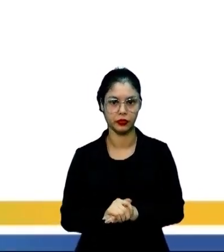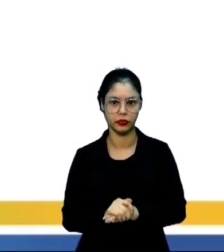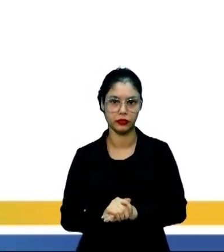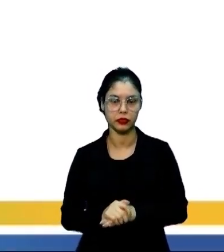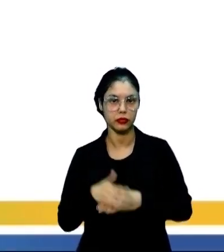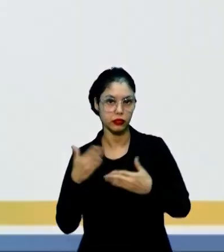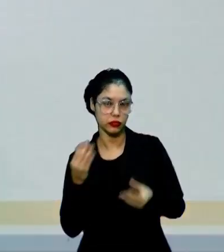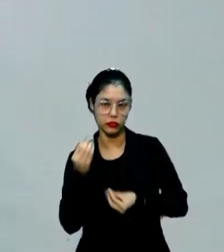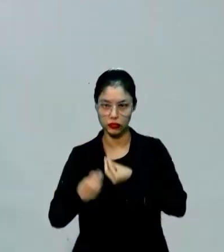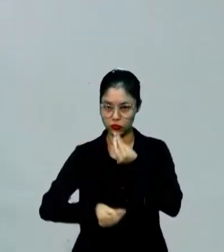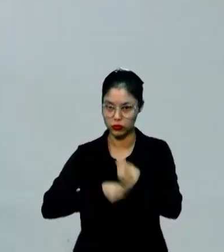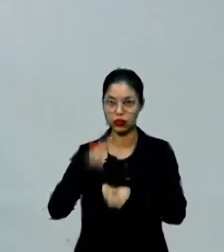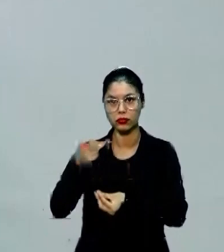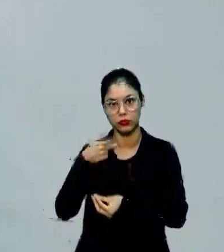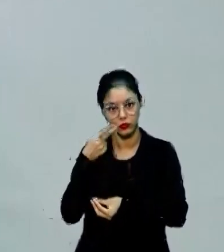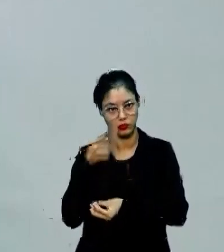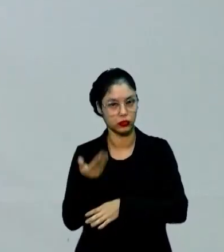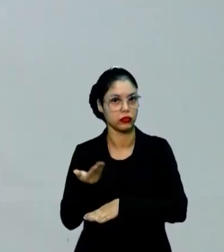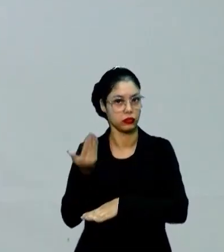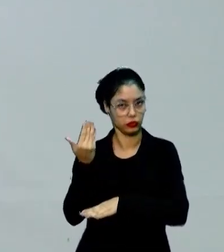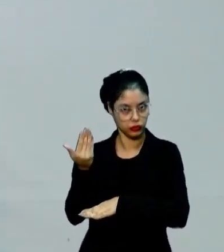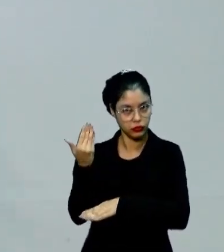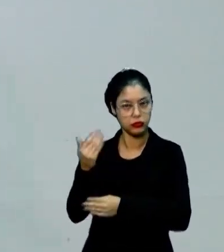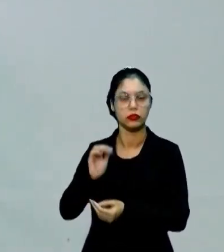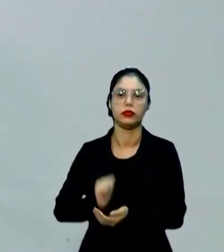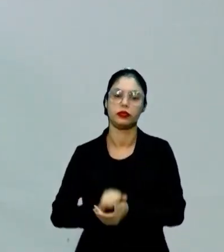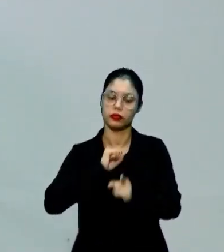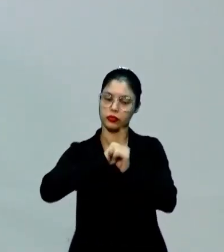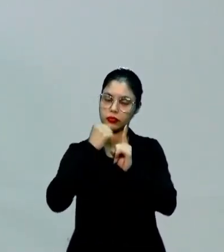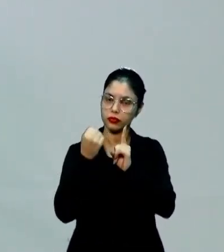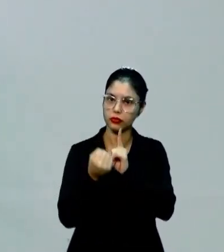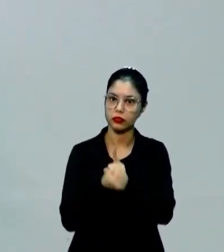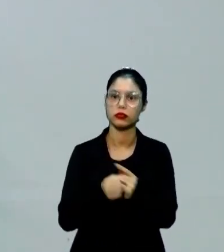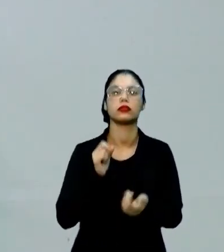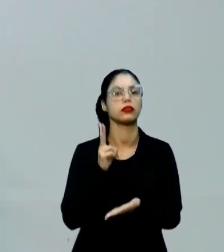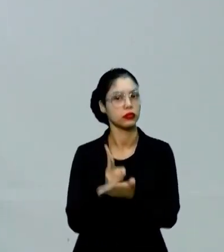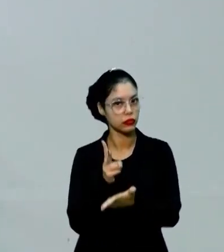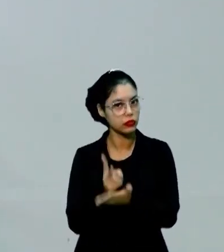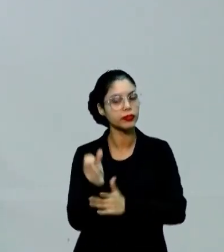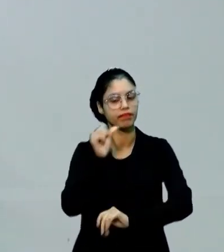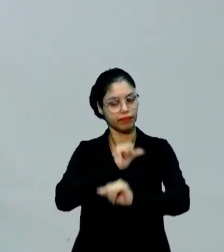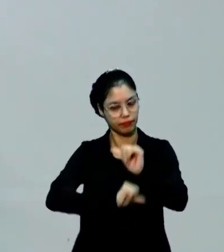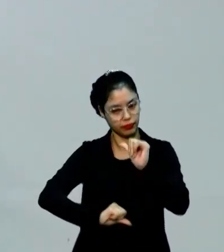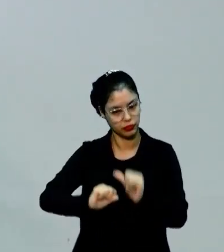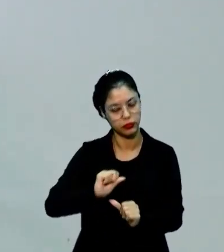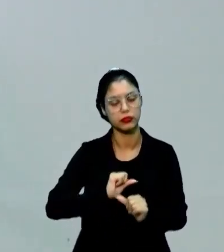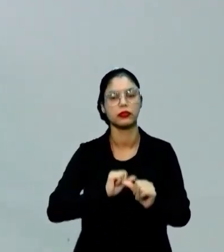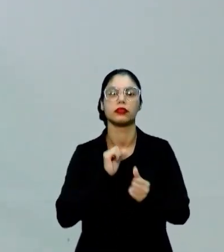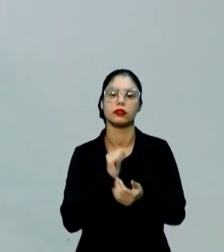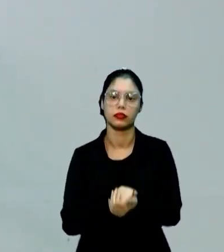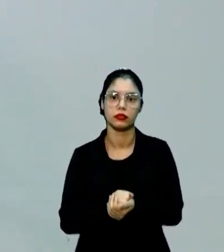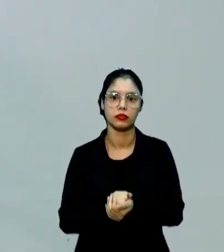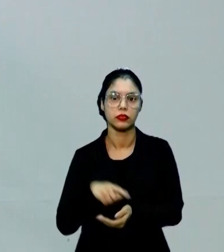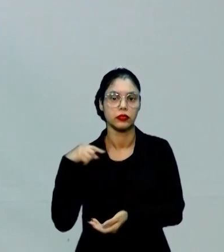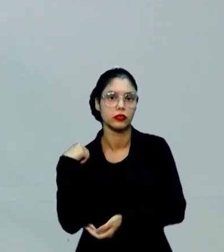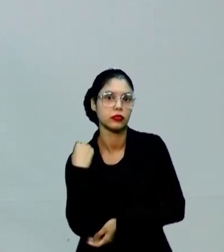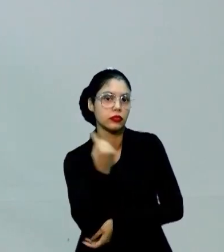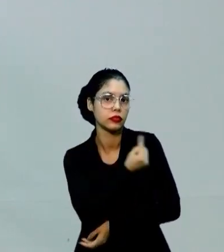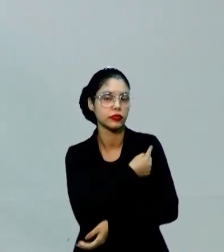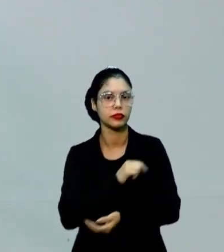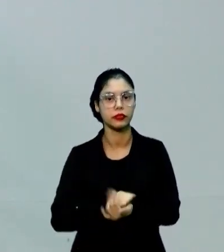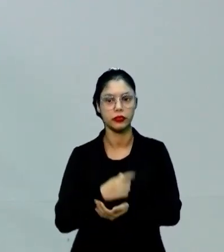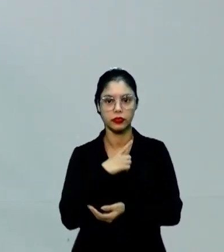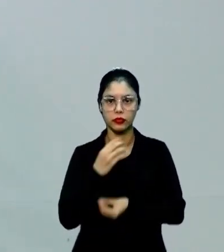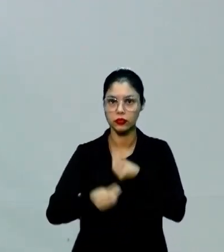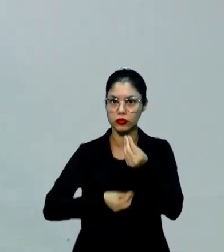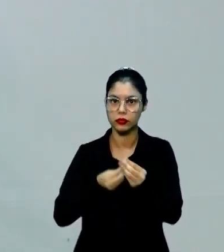eu mencionei agora há pouco, a sociedade, ela se modifica, Se nós tomarmos